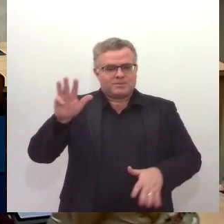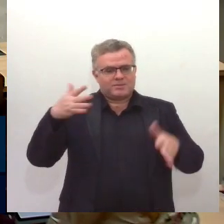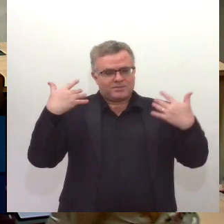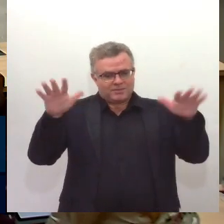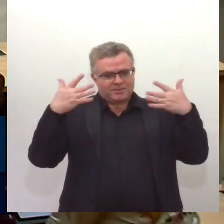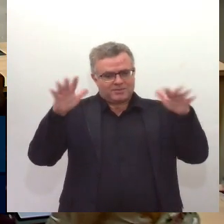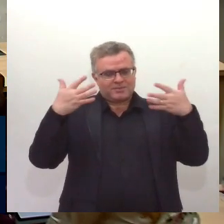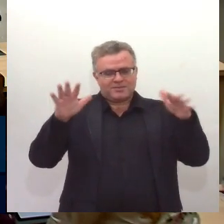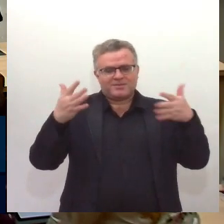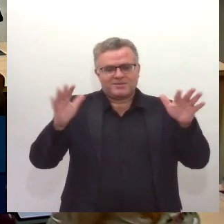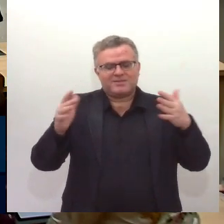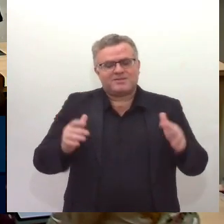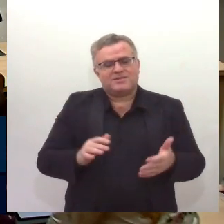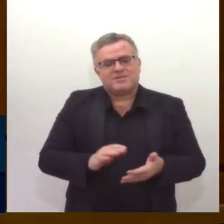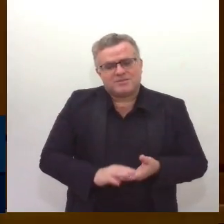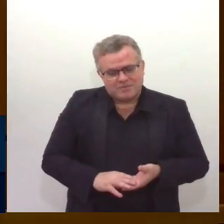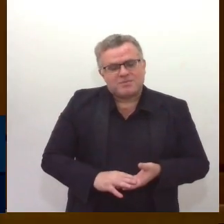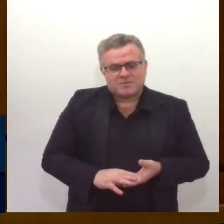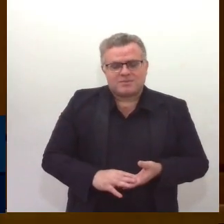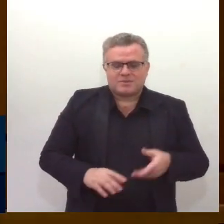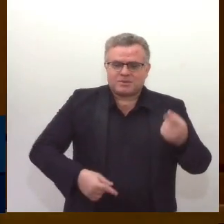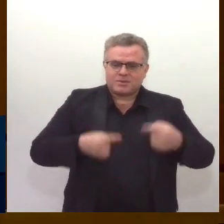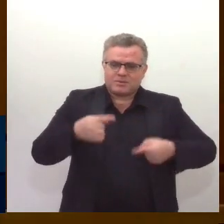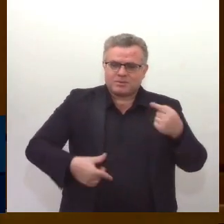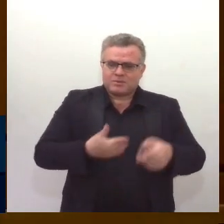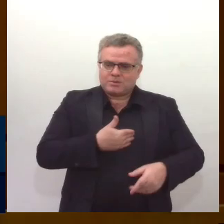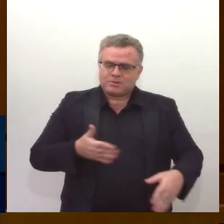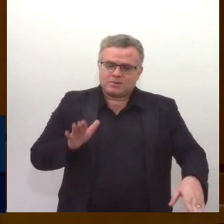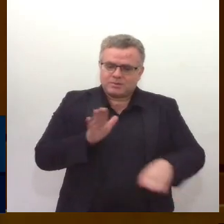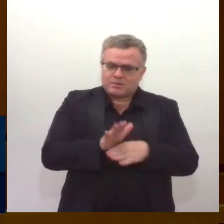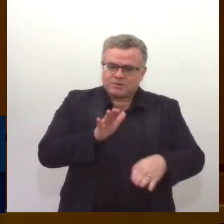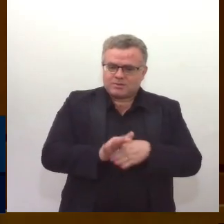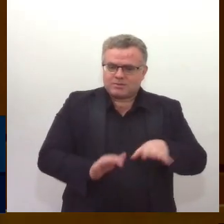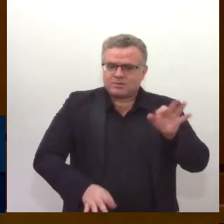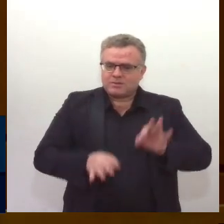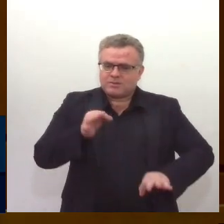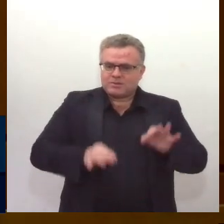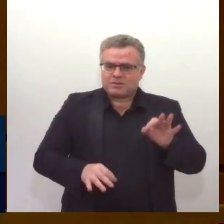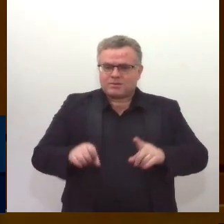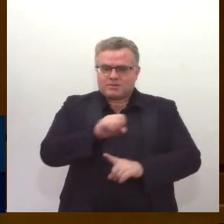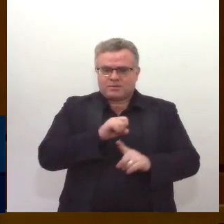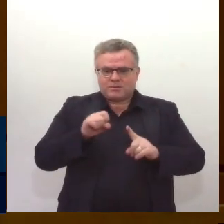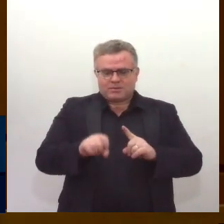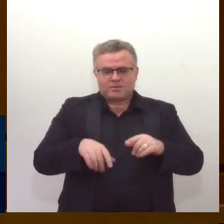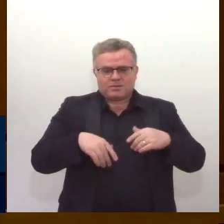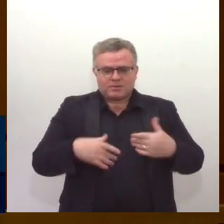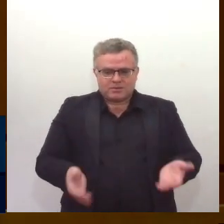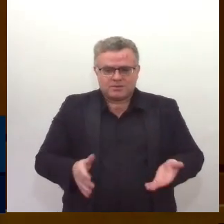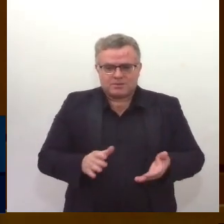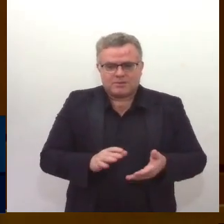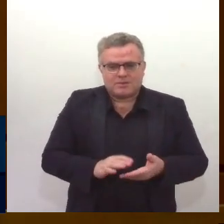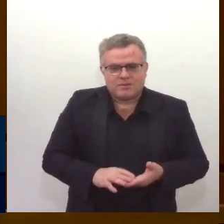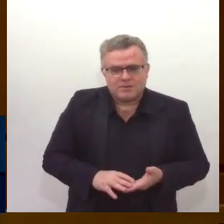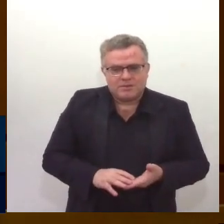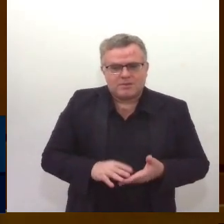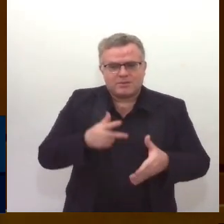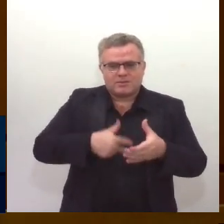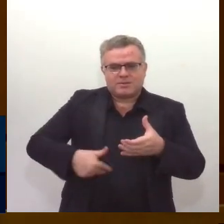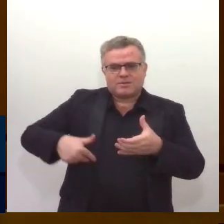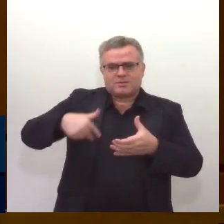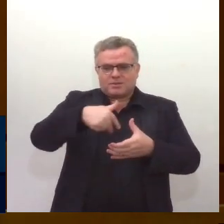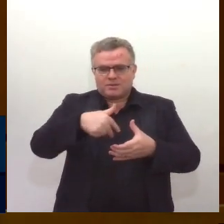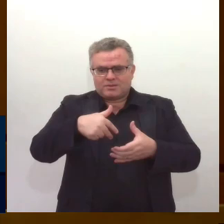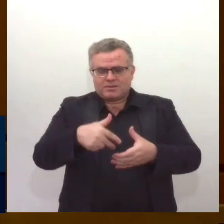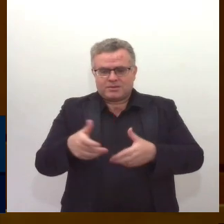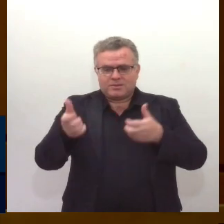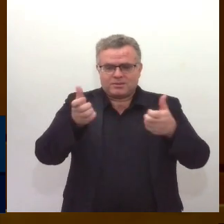políticas públicas que garantem justiça social. Agora, subir nessa tribuna que não traz nada